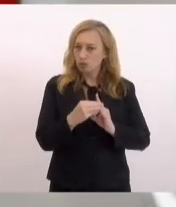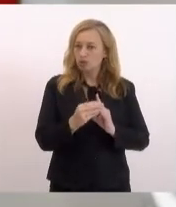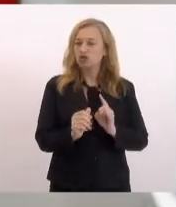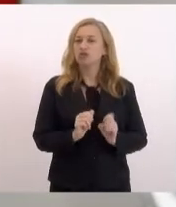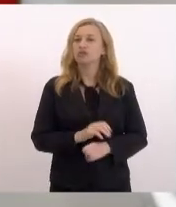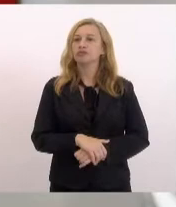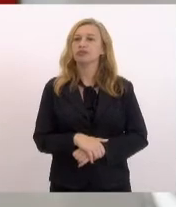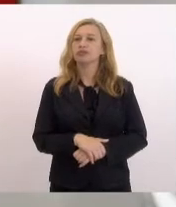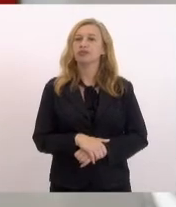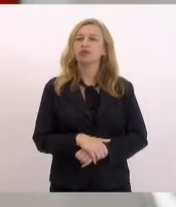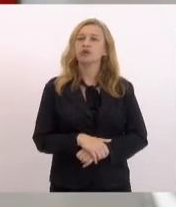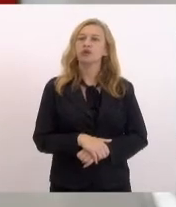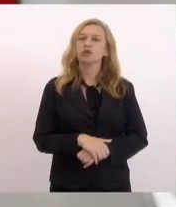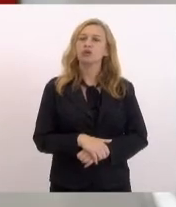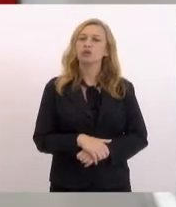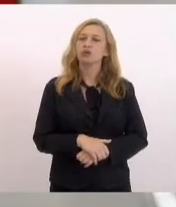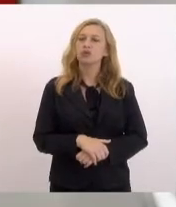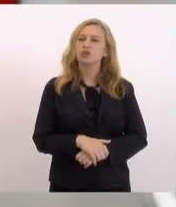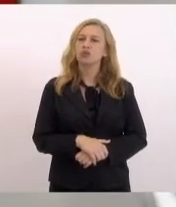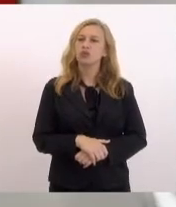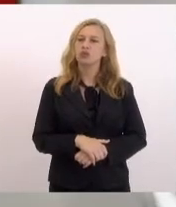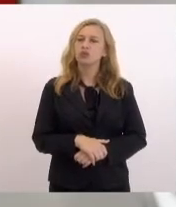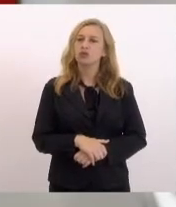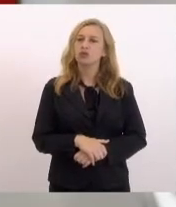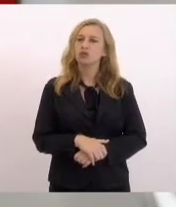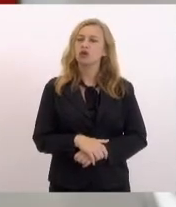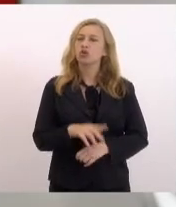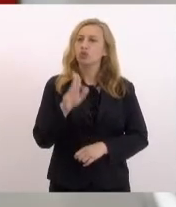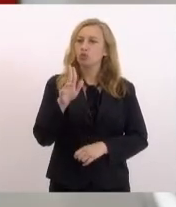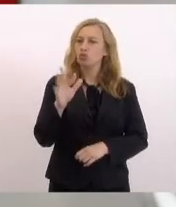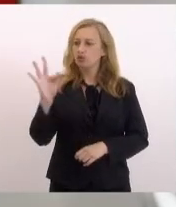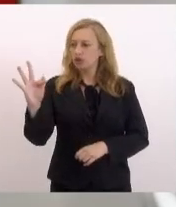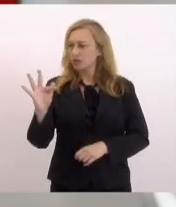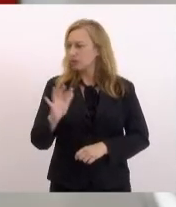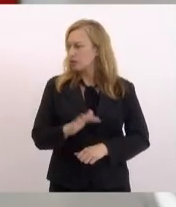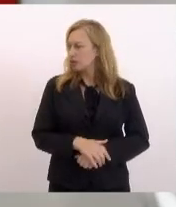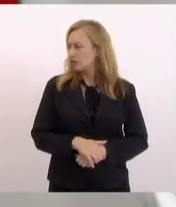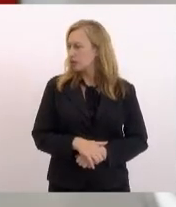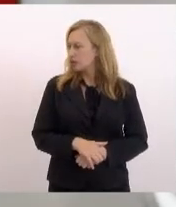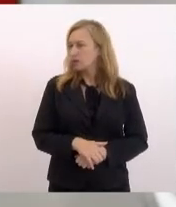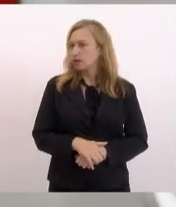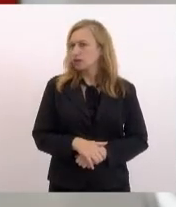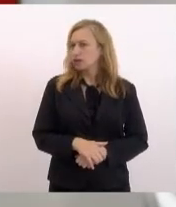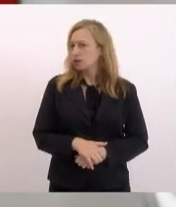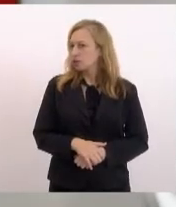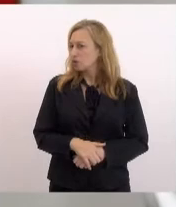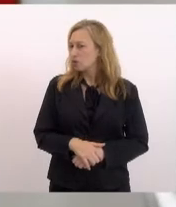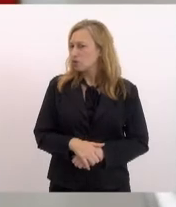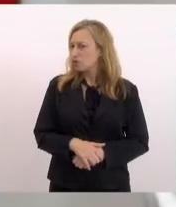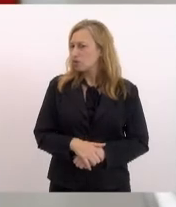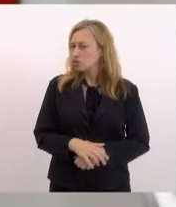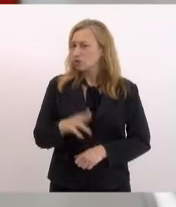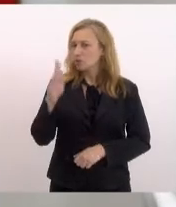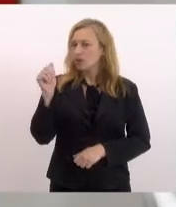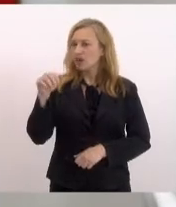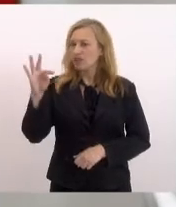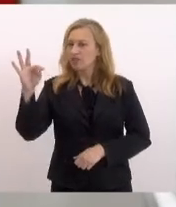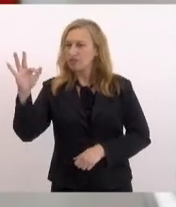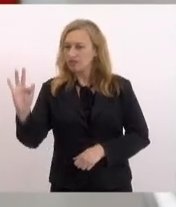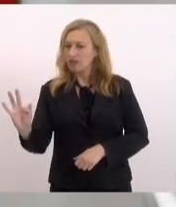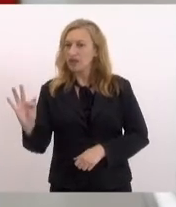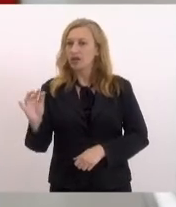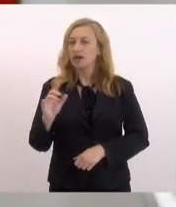para a UE, para a UF, e para a UENF, para a UERJ, ainda